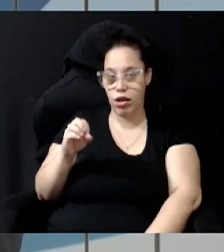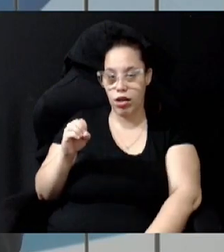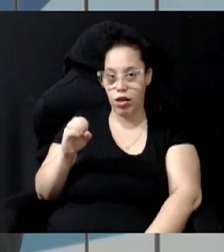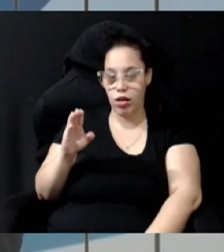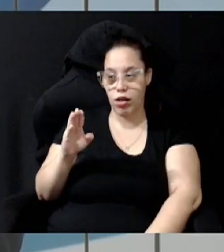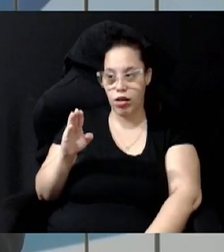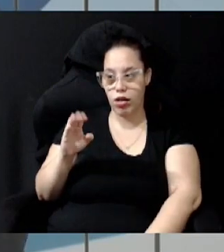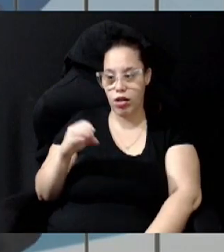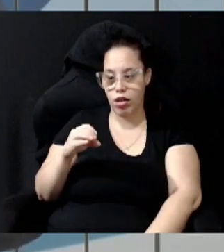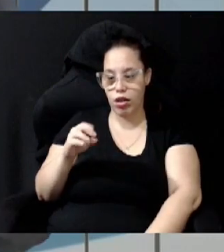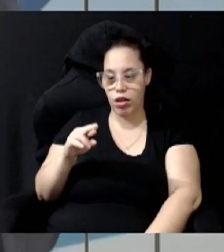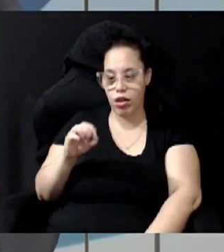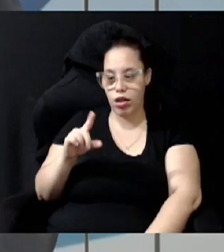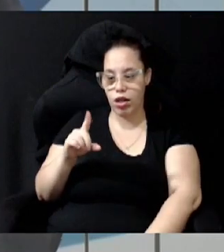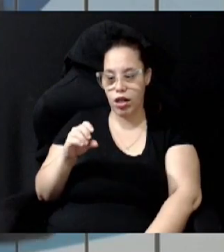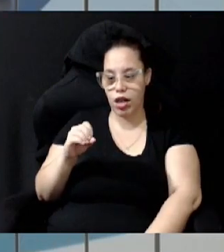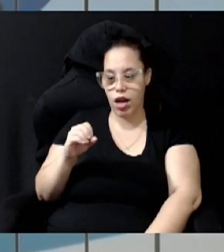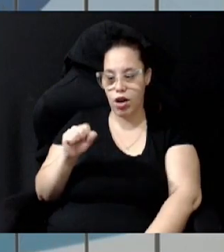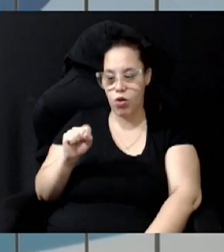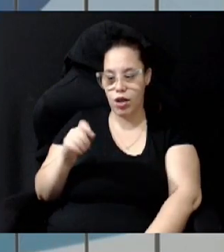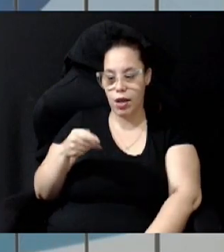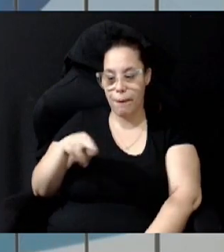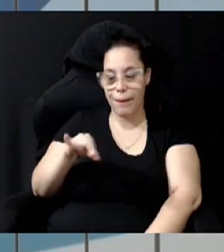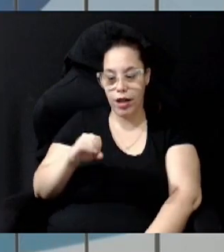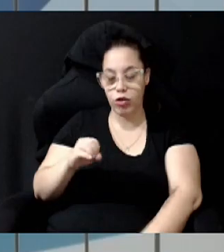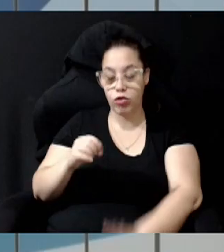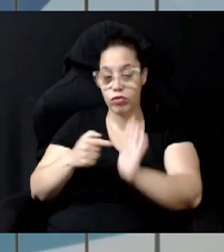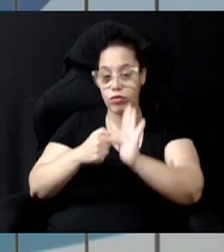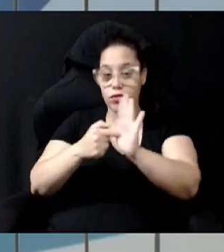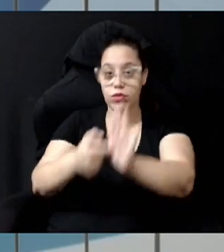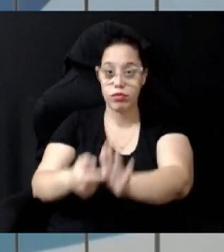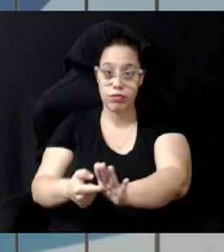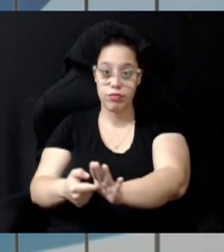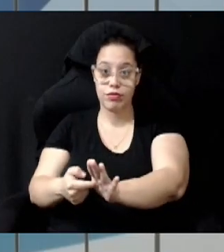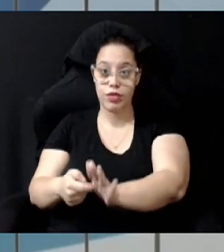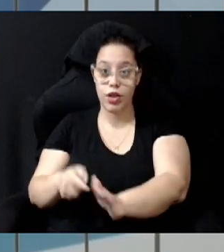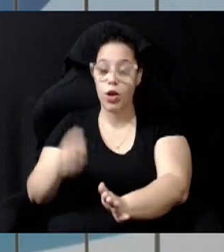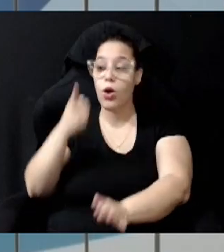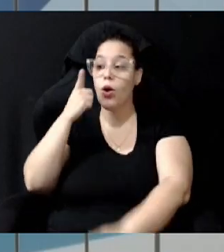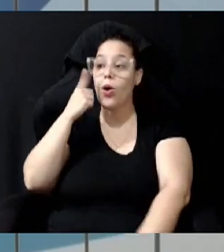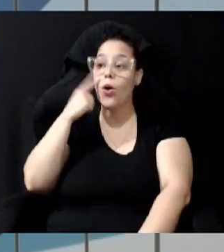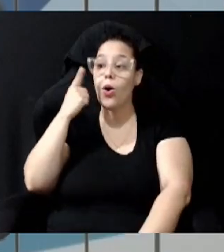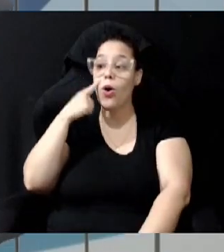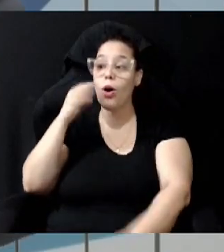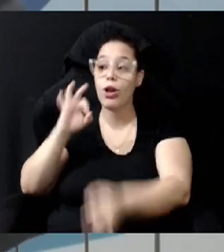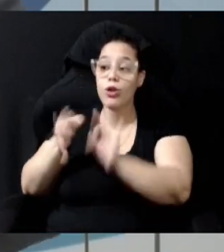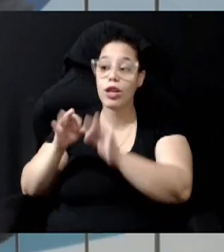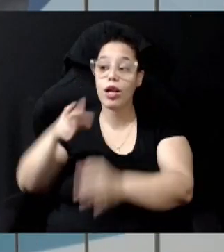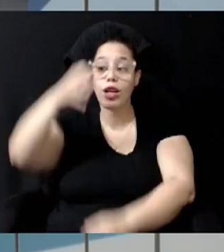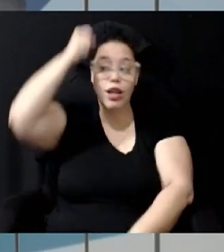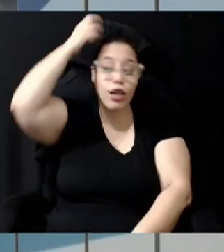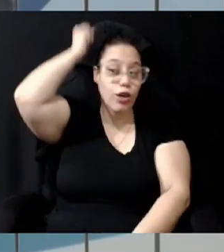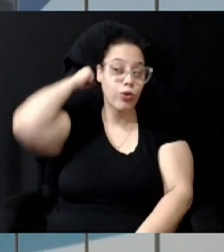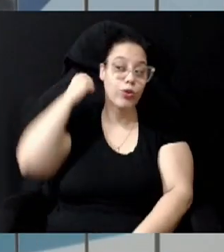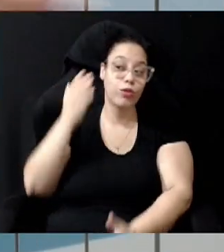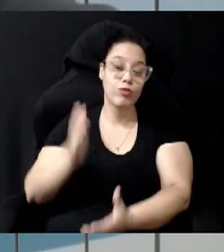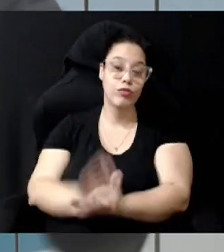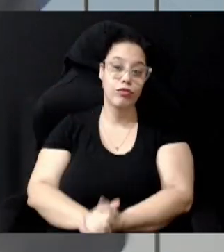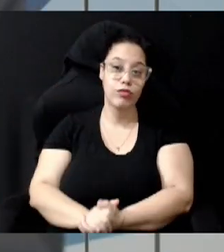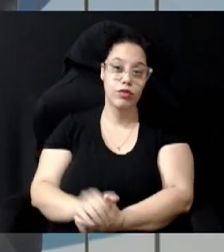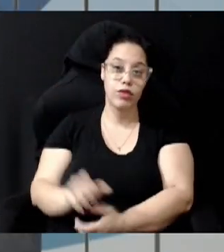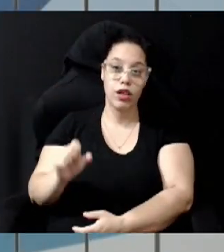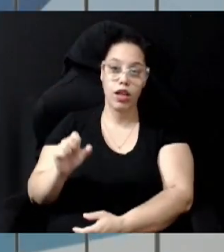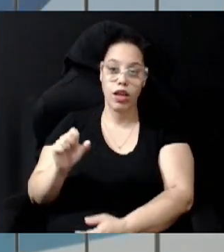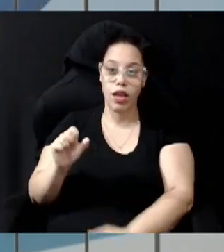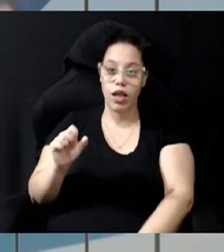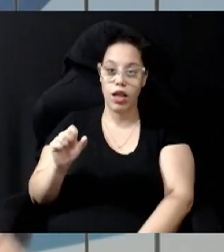atualmente deputado federal, apresenta uma impugnação. Olha a judicialização, Rúbia. Né? O TSE, essa urna aqui não